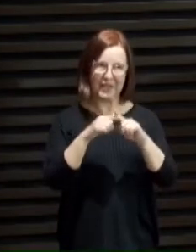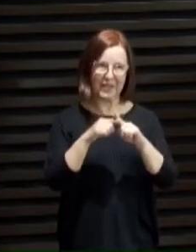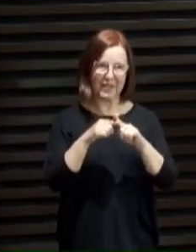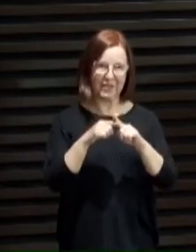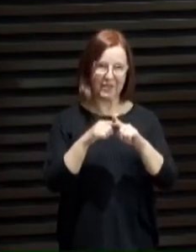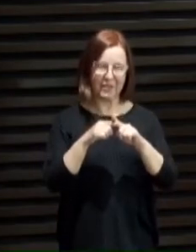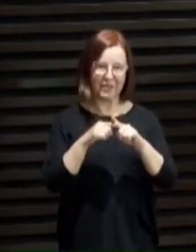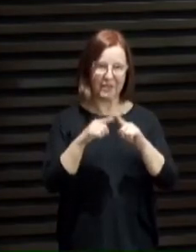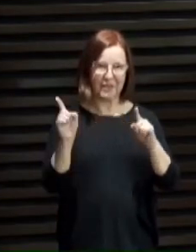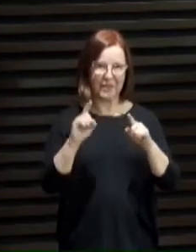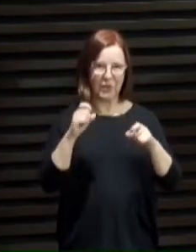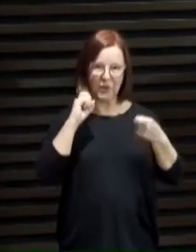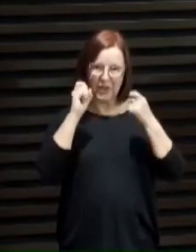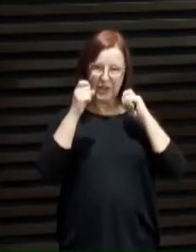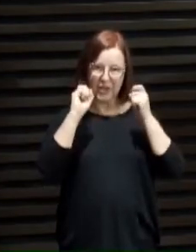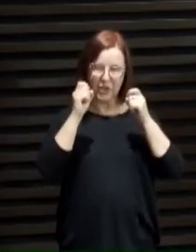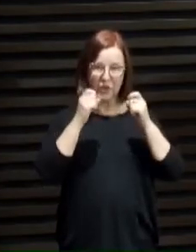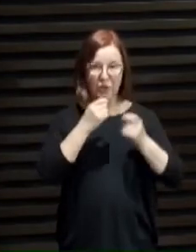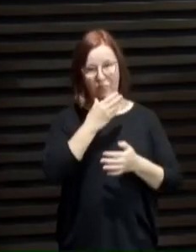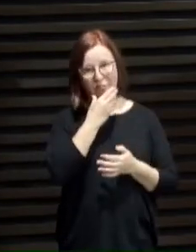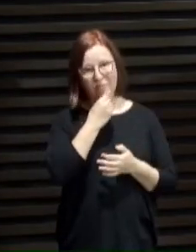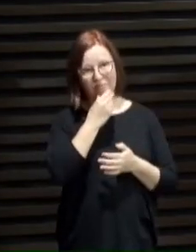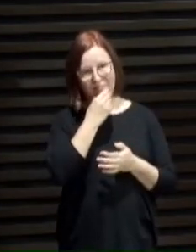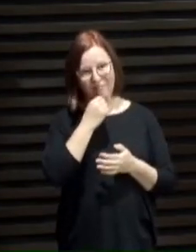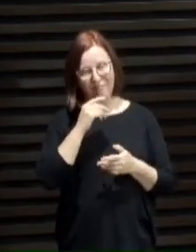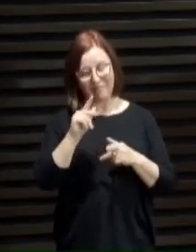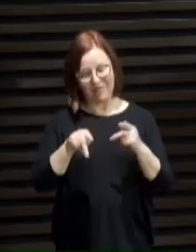a reunião de homens.